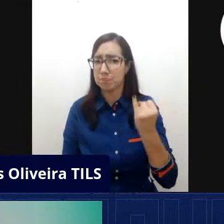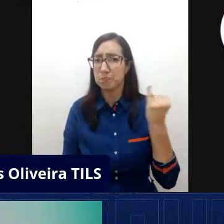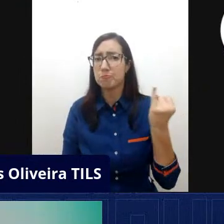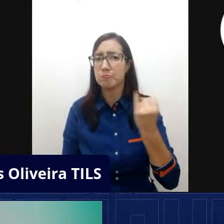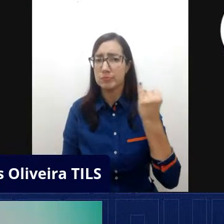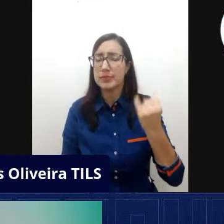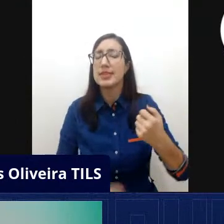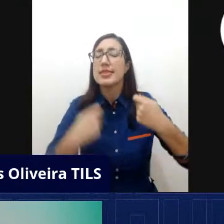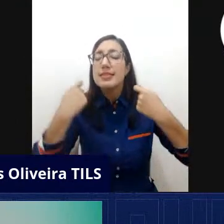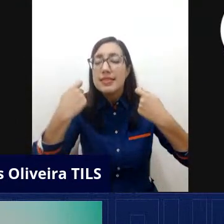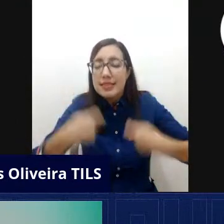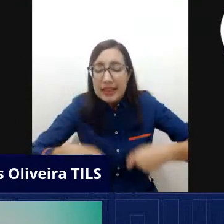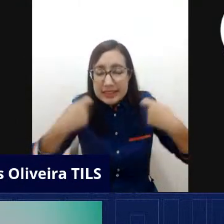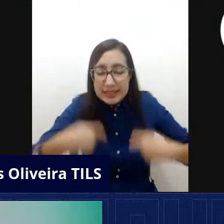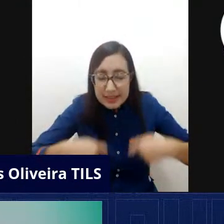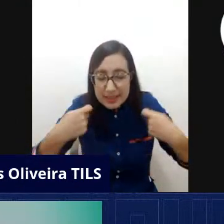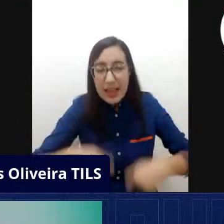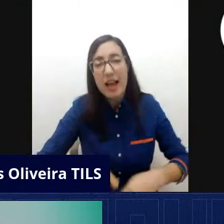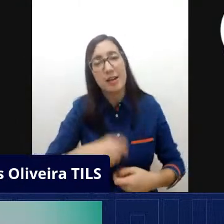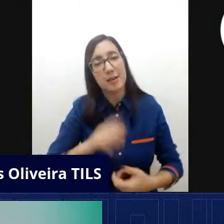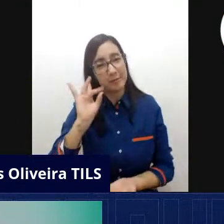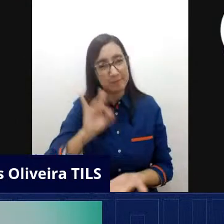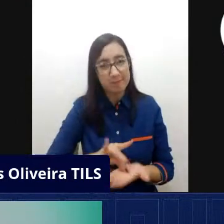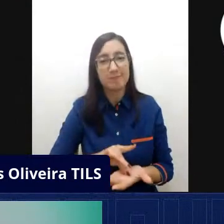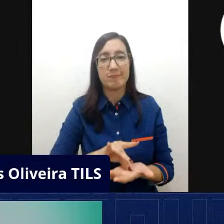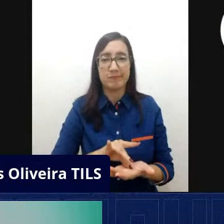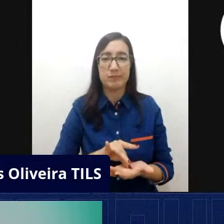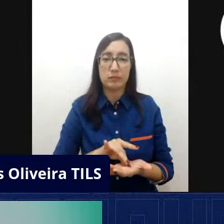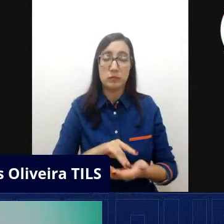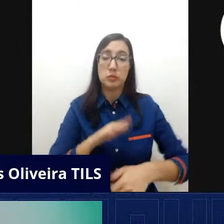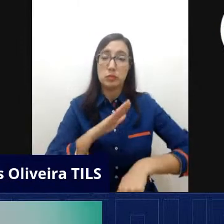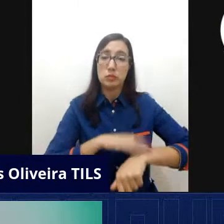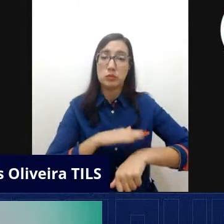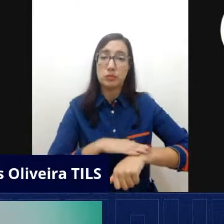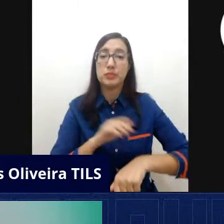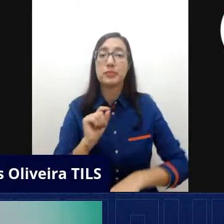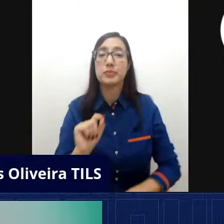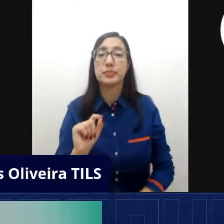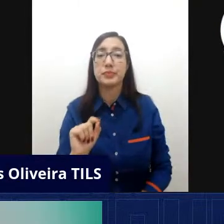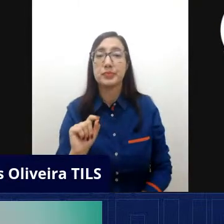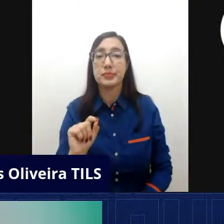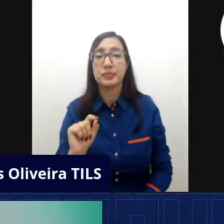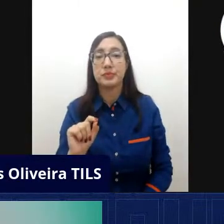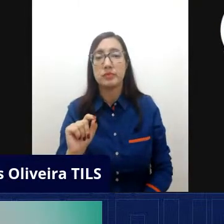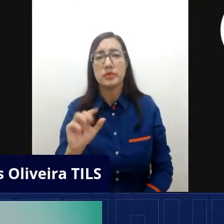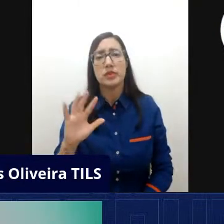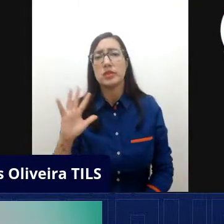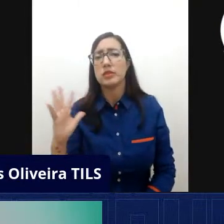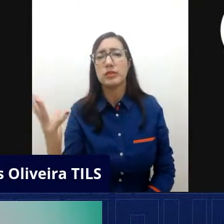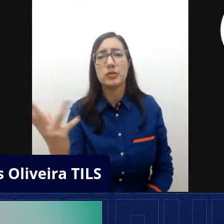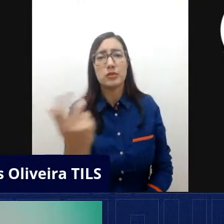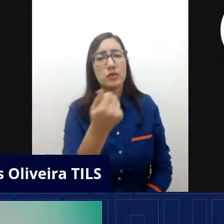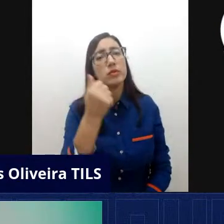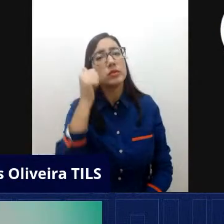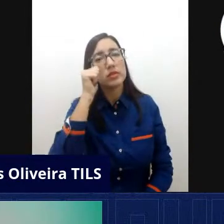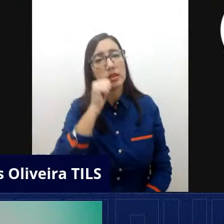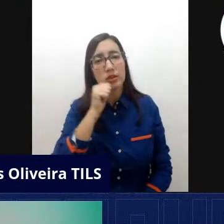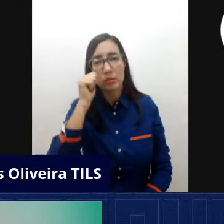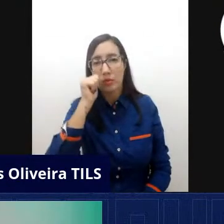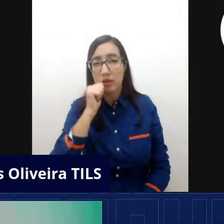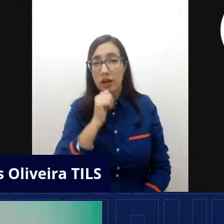no momento em que em que as mulheres, elas estão gritando mesmo